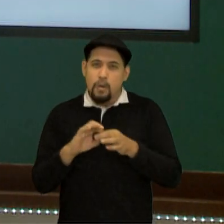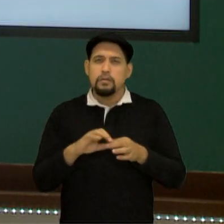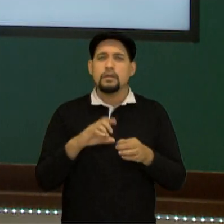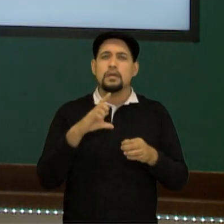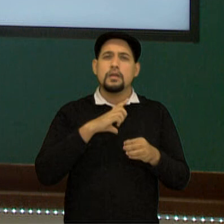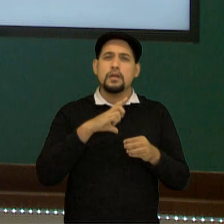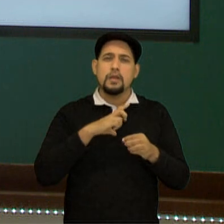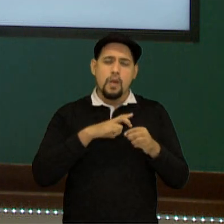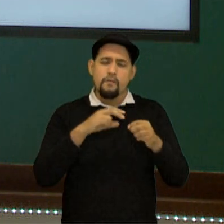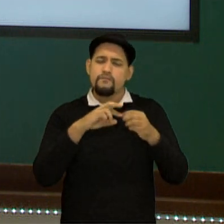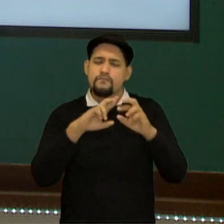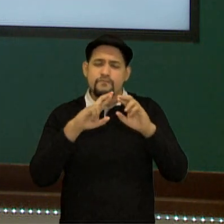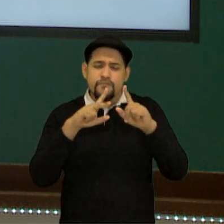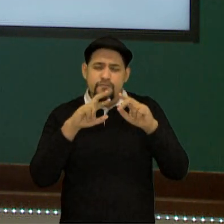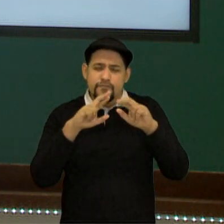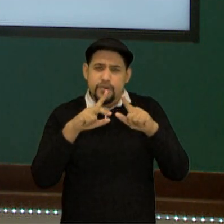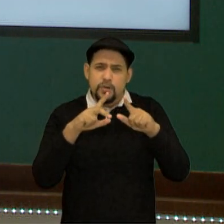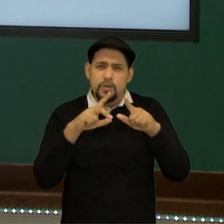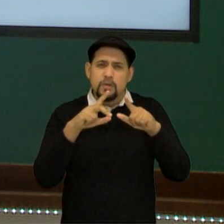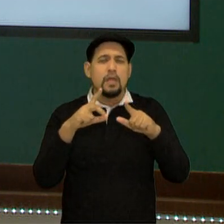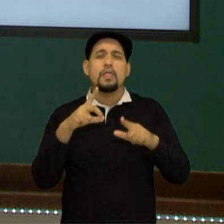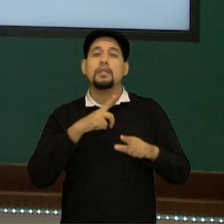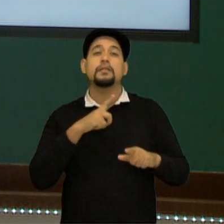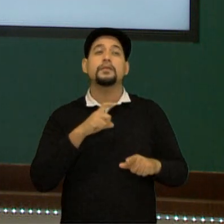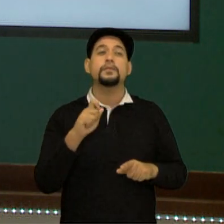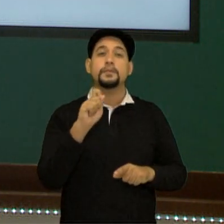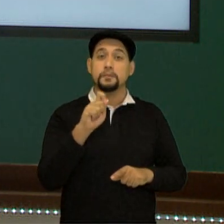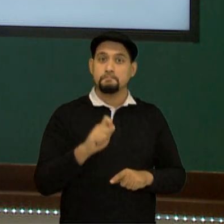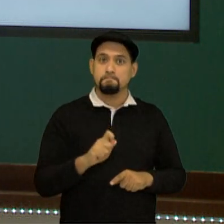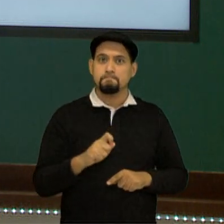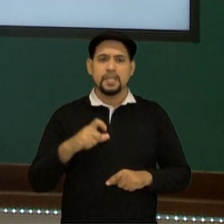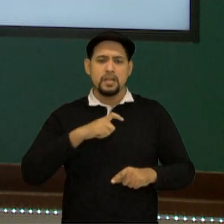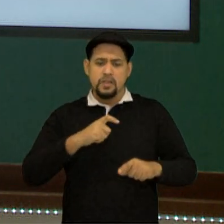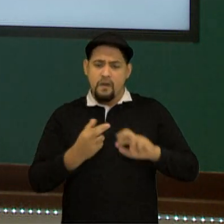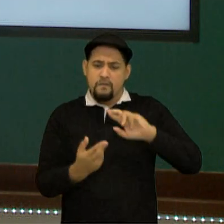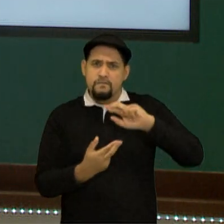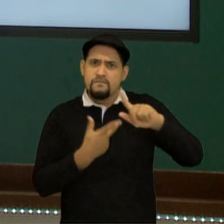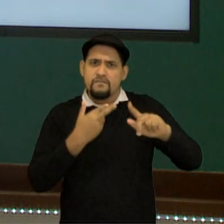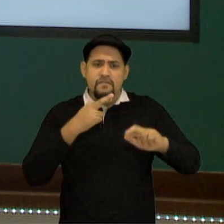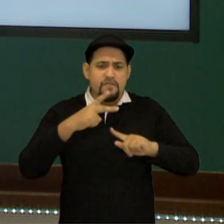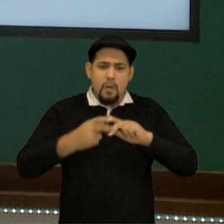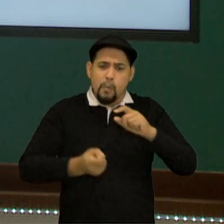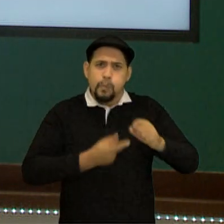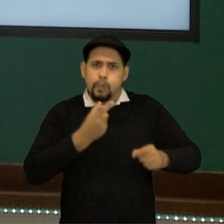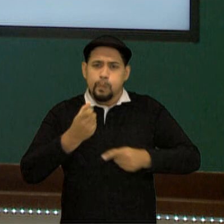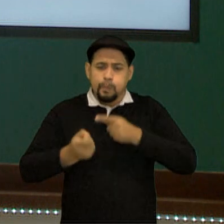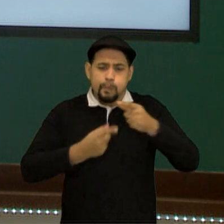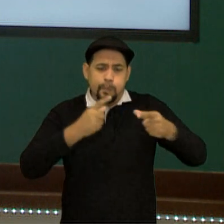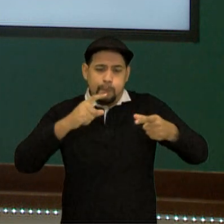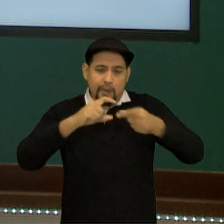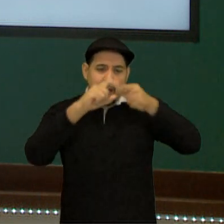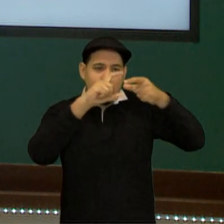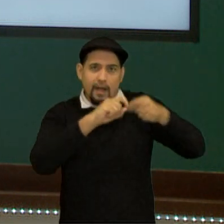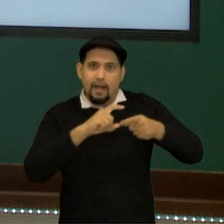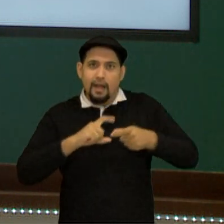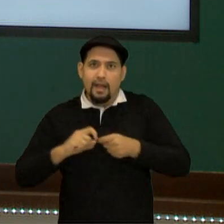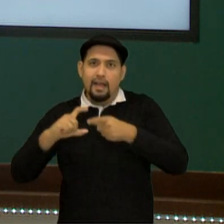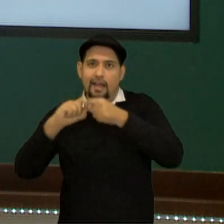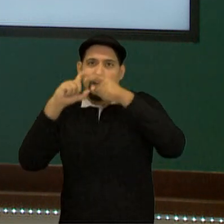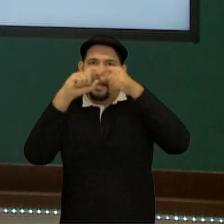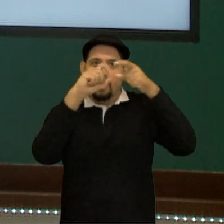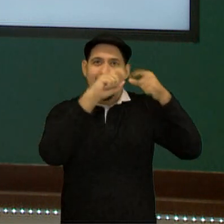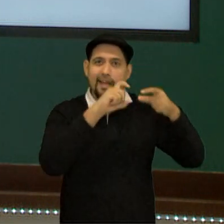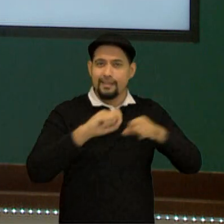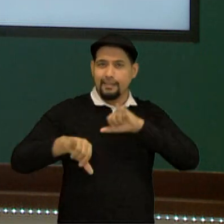muito versátil. Ele tem a capacidade múltipla de efetivar ligações químicas.